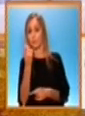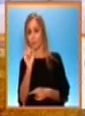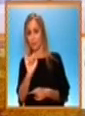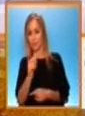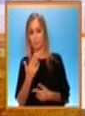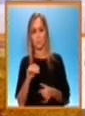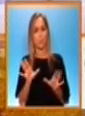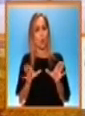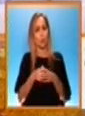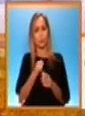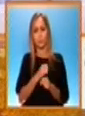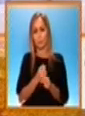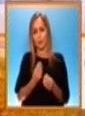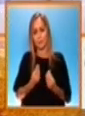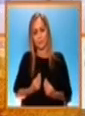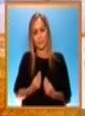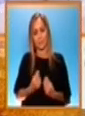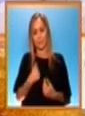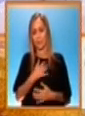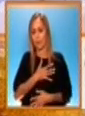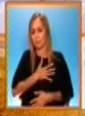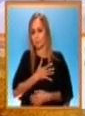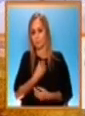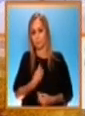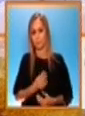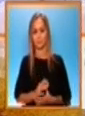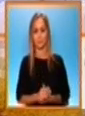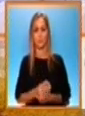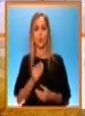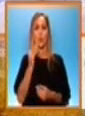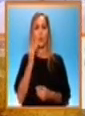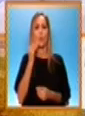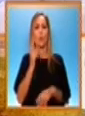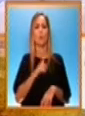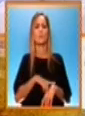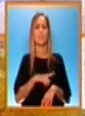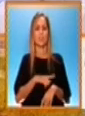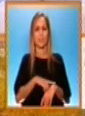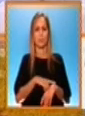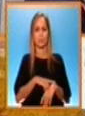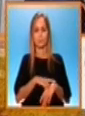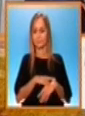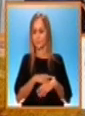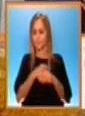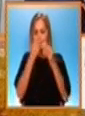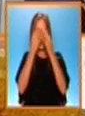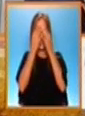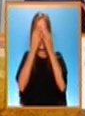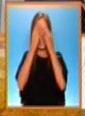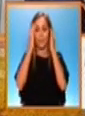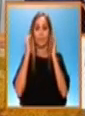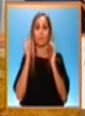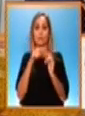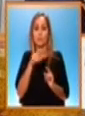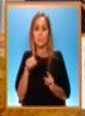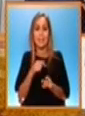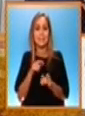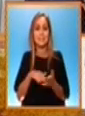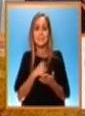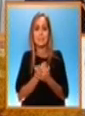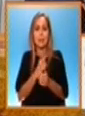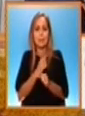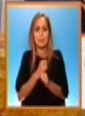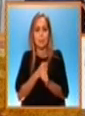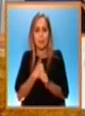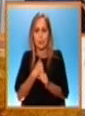trabalho fenomenal, e é um prazer mesmo. E como é que tu arranjas tempo? É incrível, como vocês estão sempre a trabalhar, eu tenho tanta